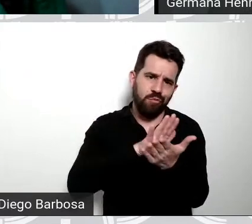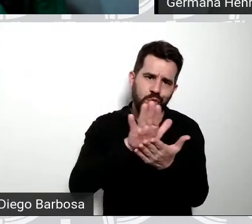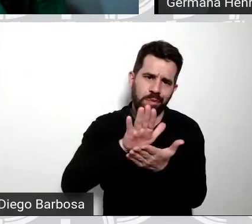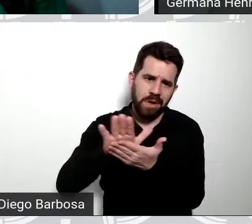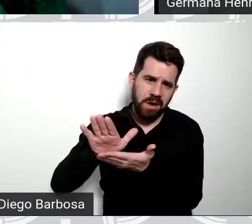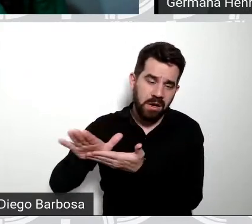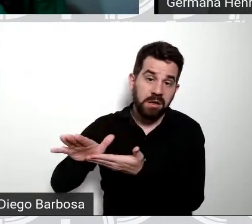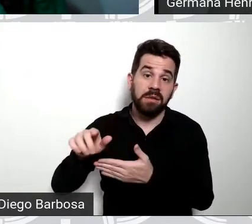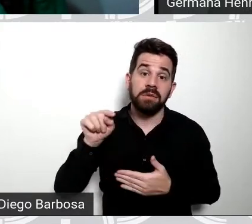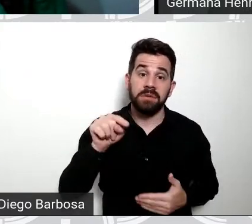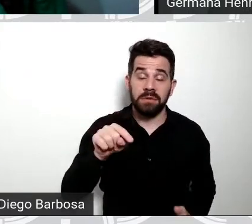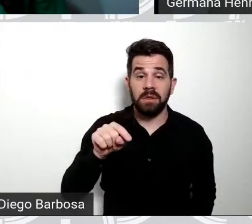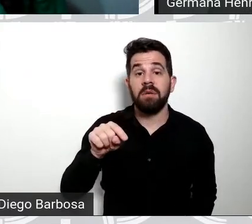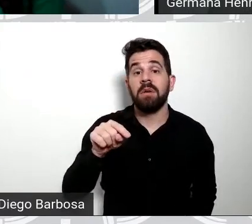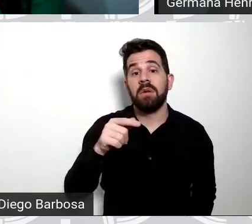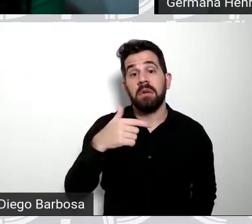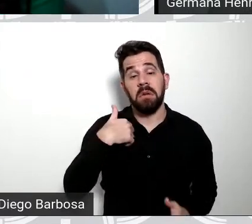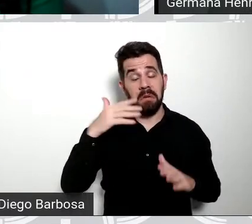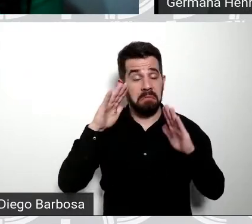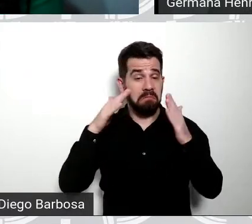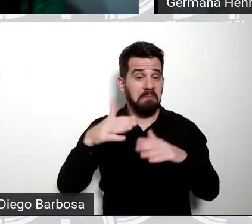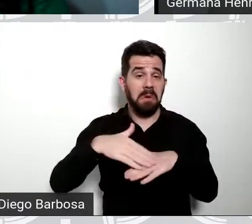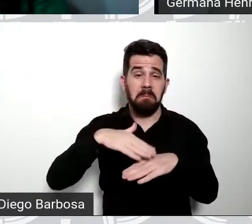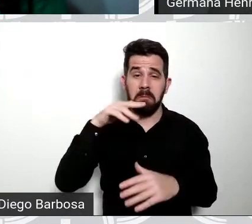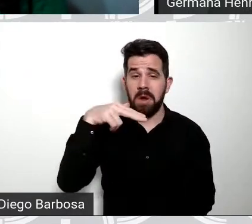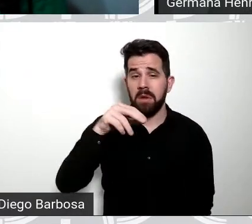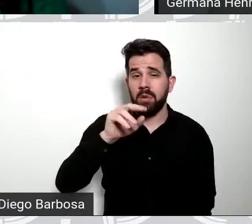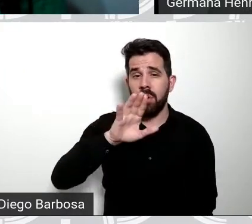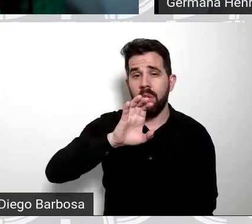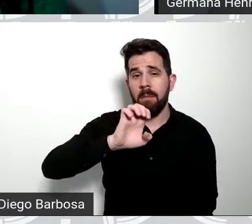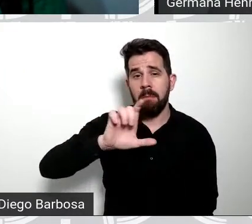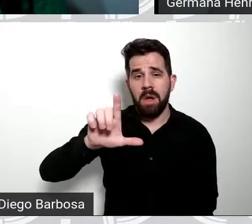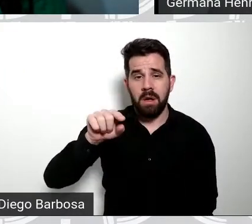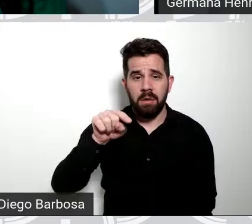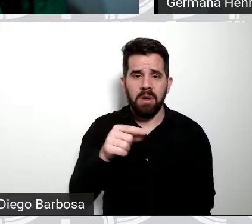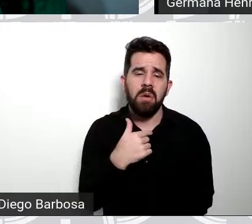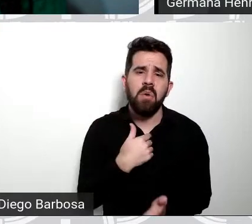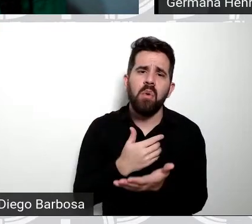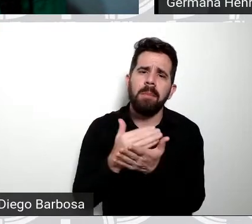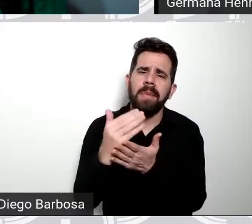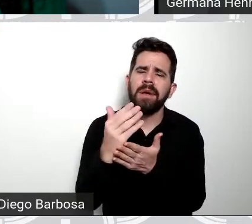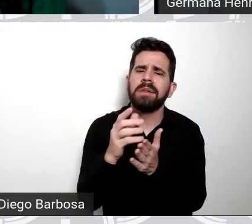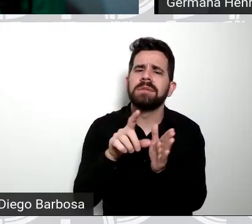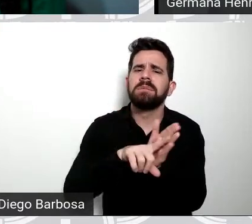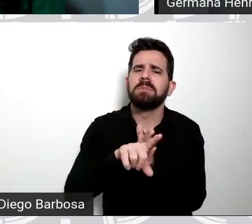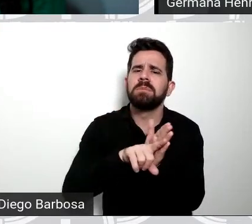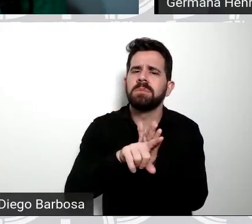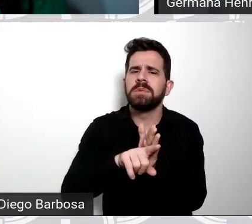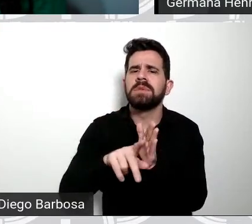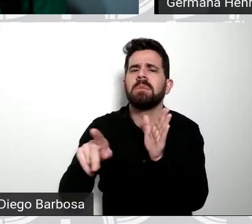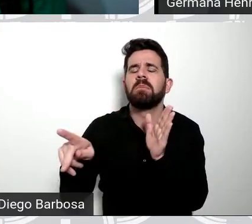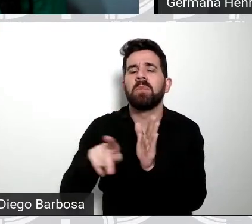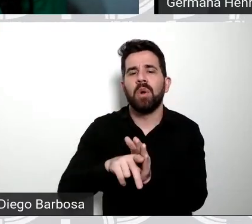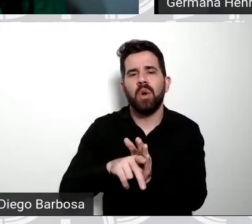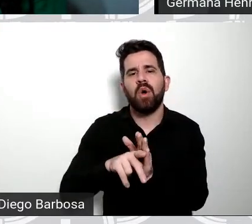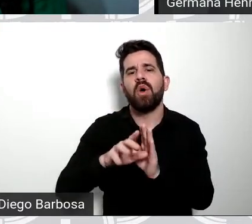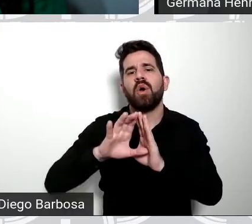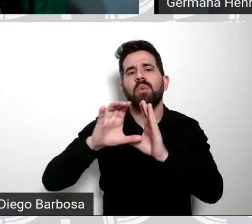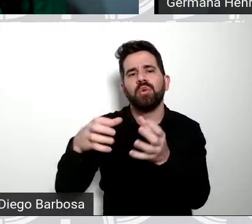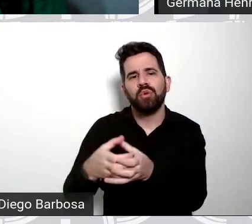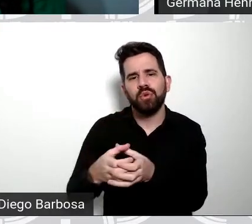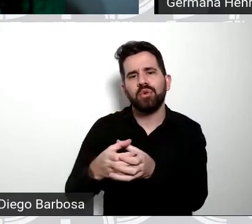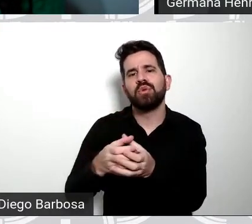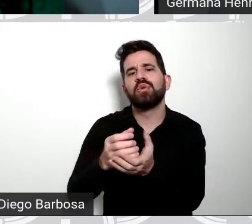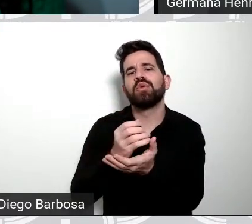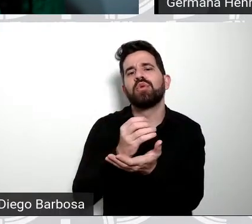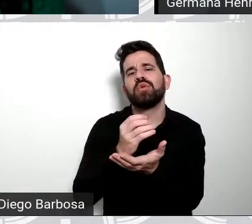e Nobel. Eu comecei com as pesquisas no grupo do Iniciação Científica. Então, de